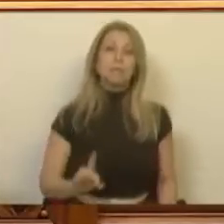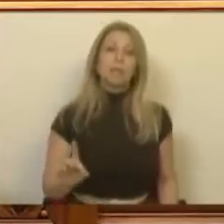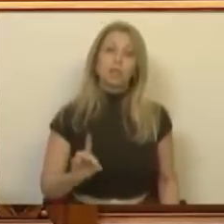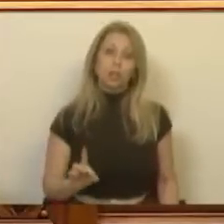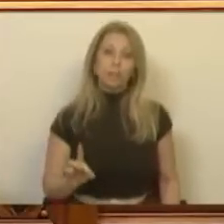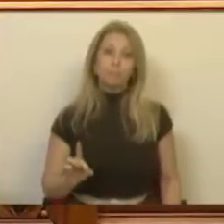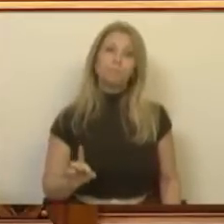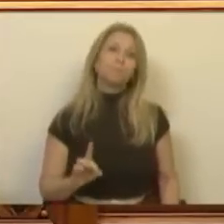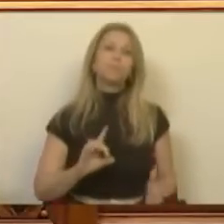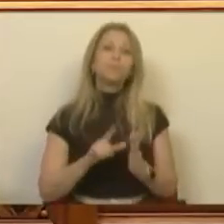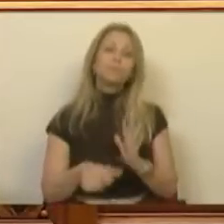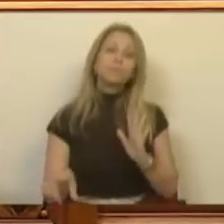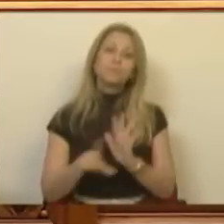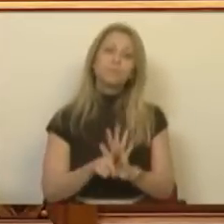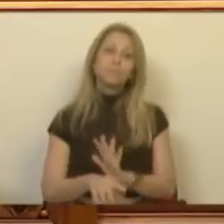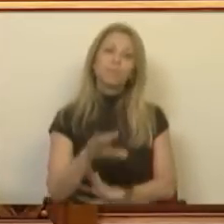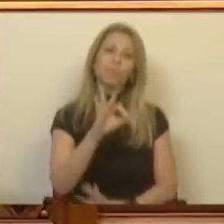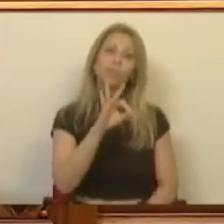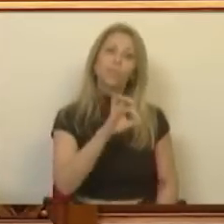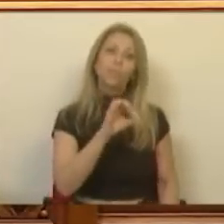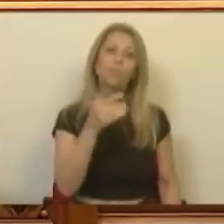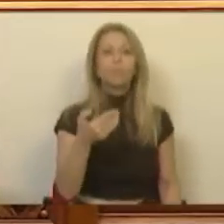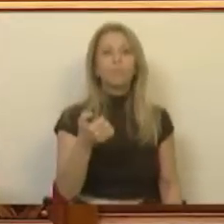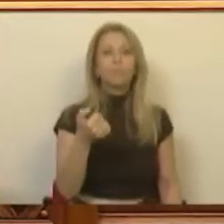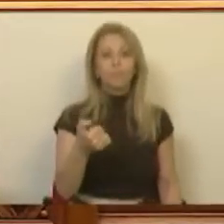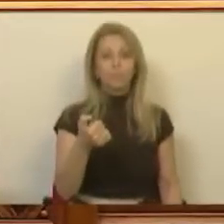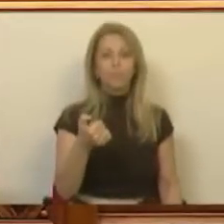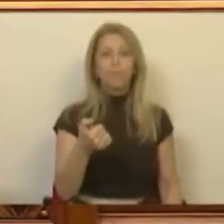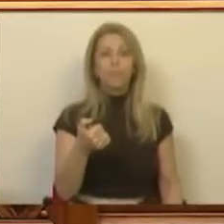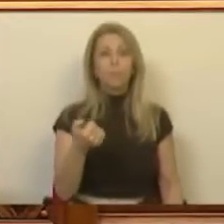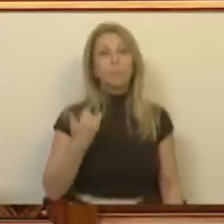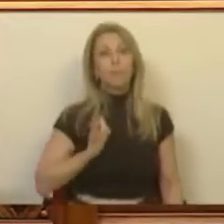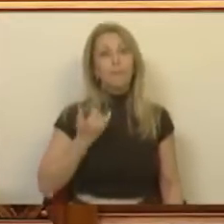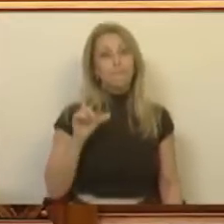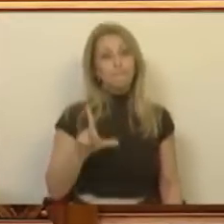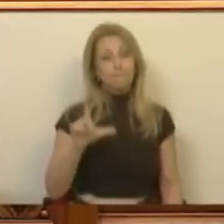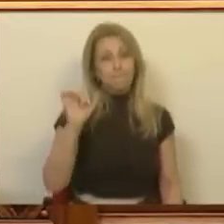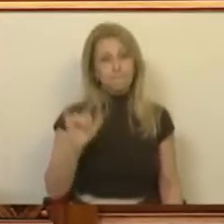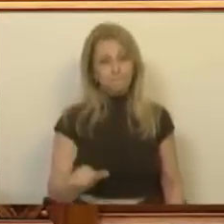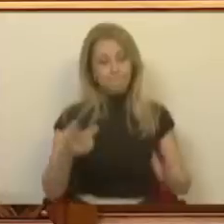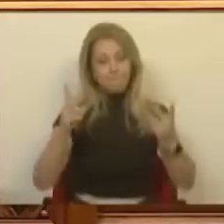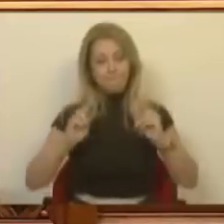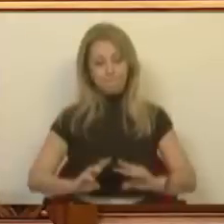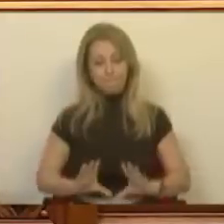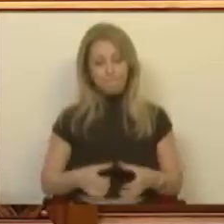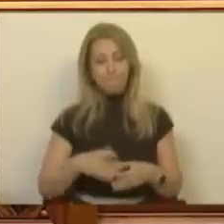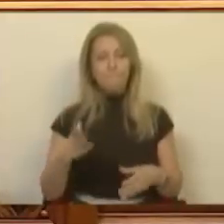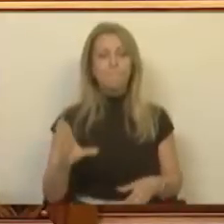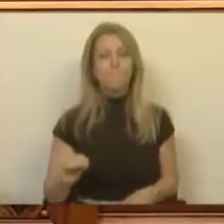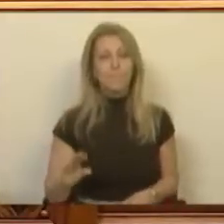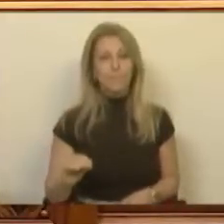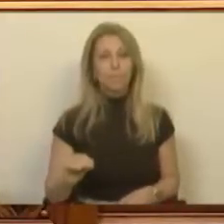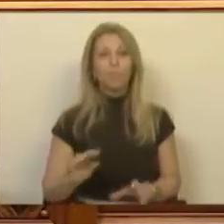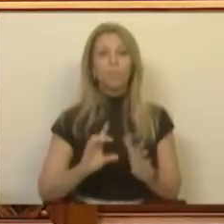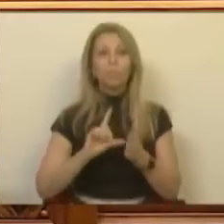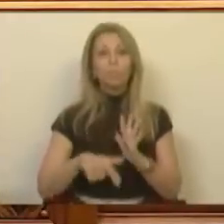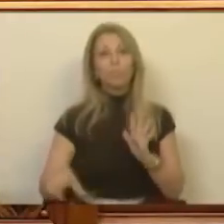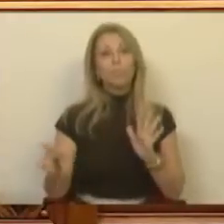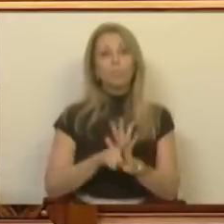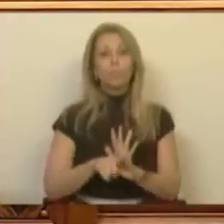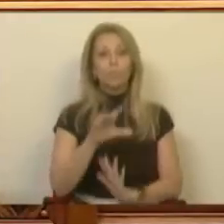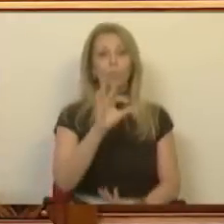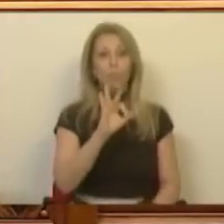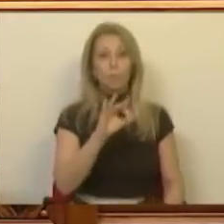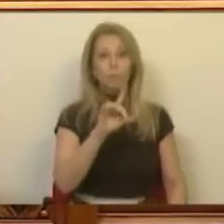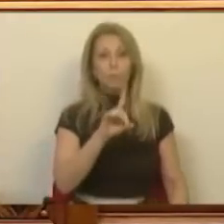o projeto Lei 485 da iniciativa Liberal que deixa a décima comissão o projeto de lei